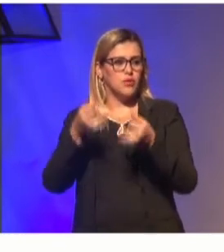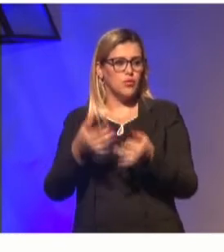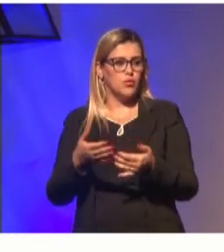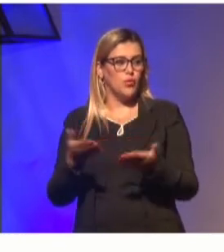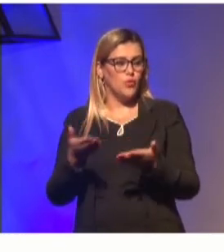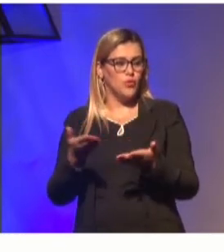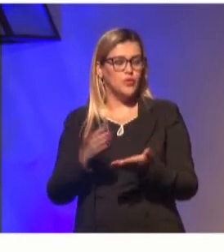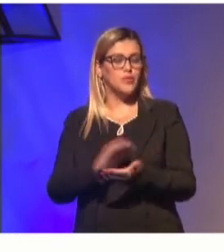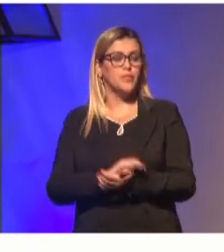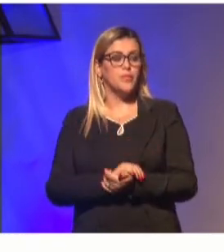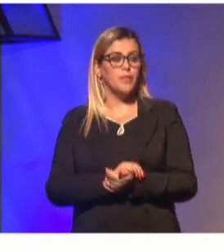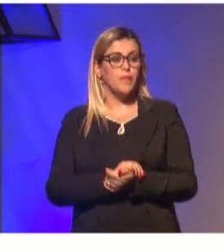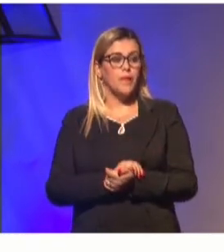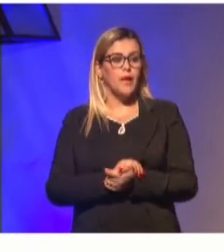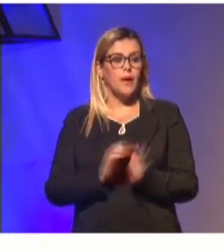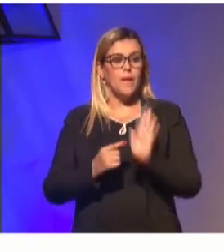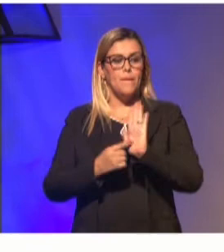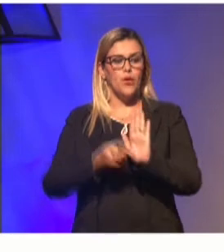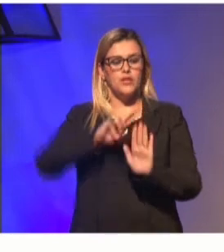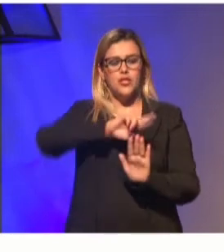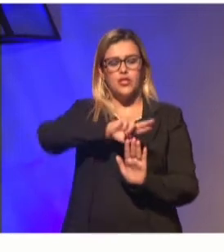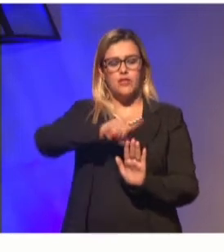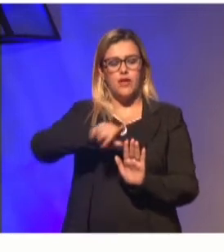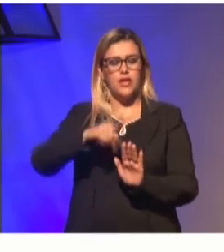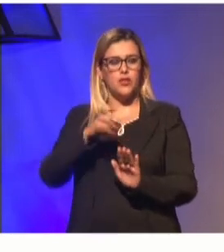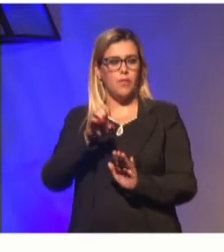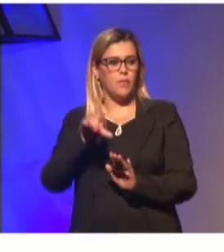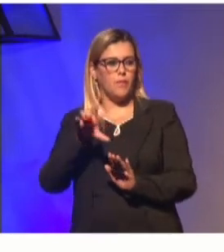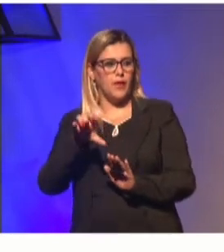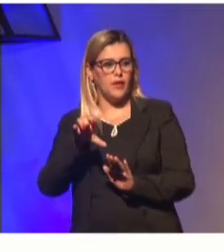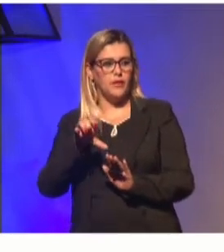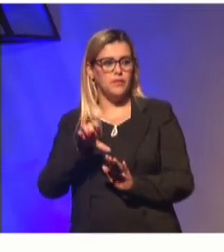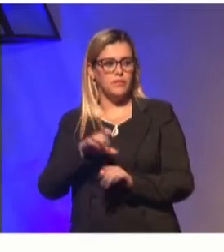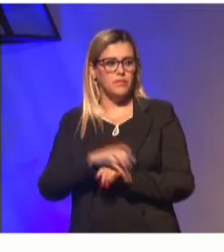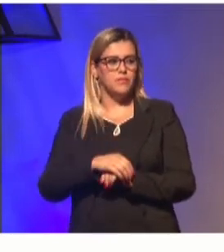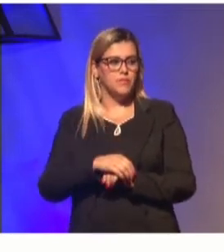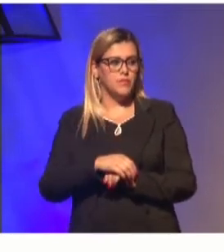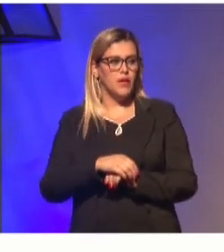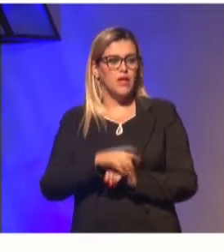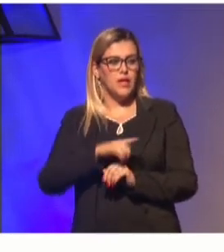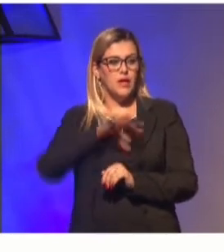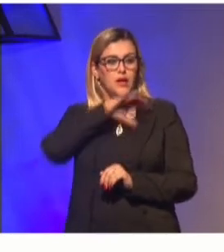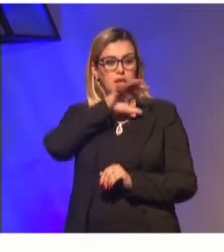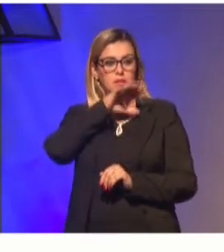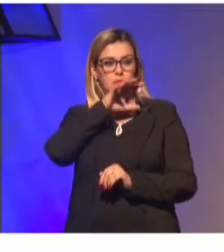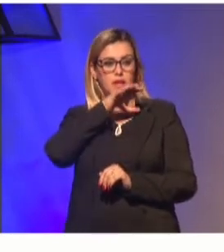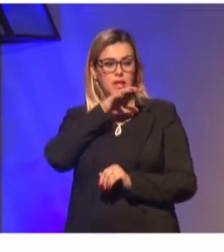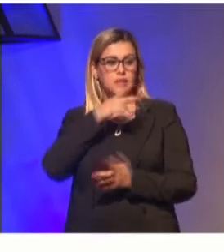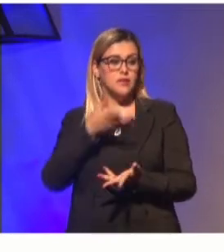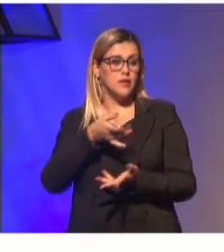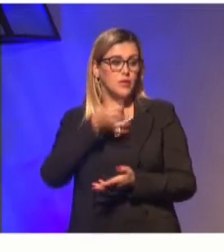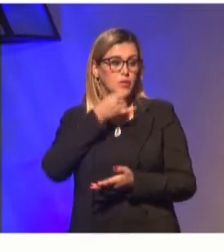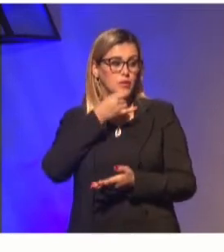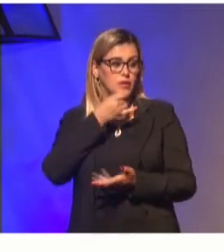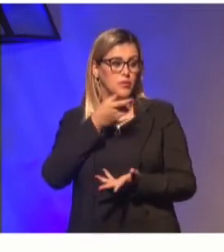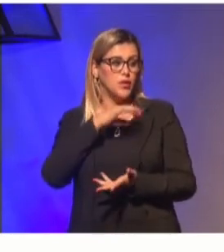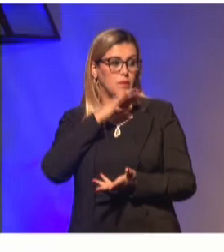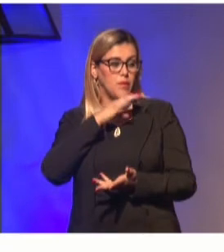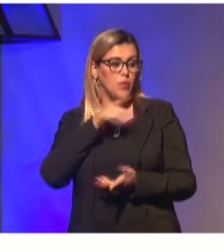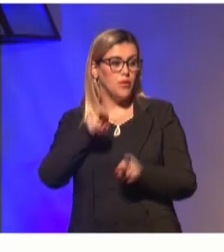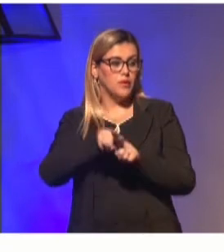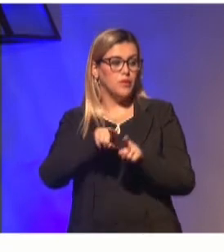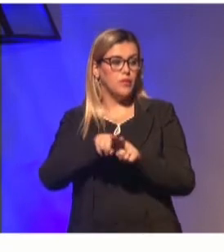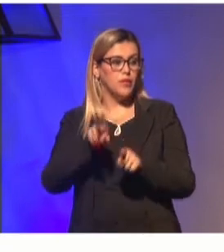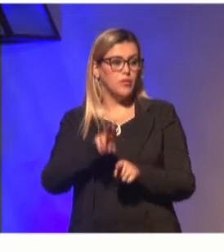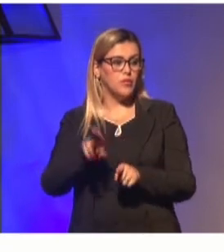Ribeirão, com diferentes amostras de tecidos animais, né, de modelos animais que são usados, e também relacionado aí